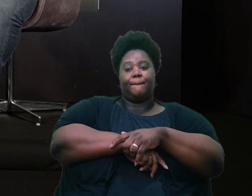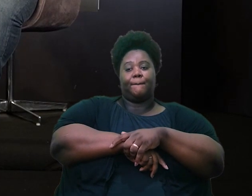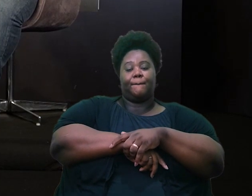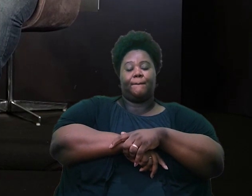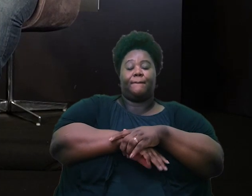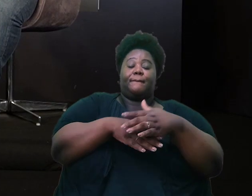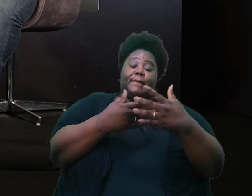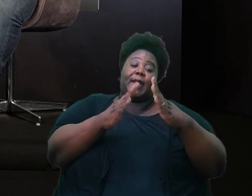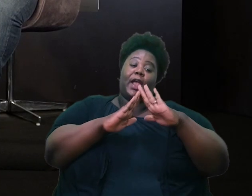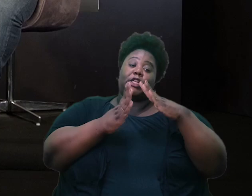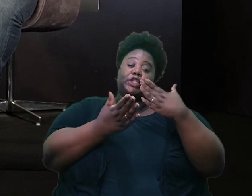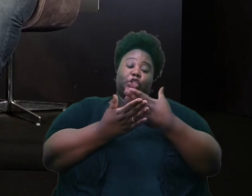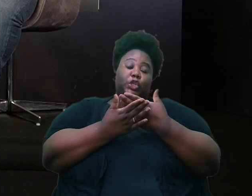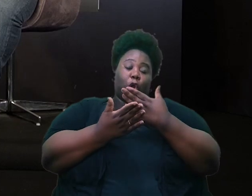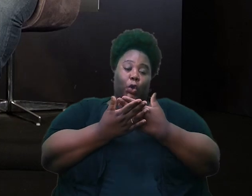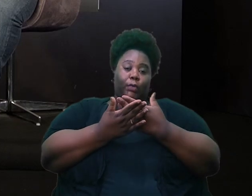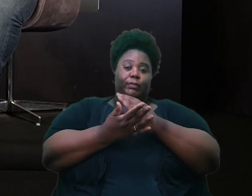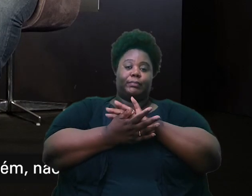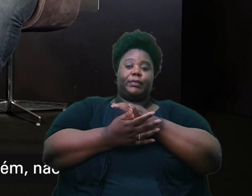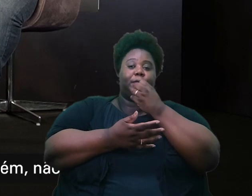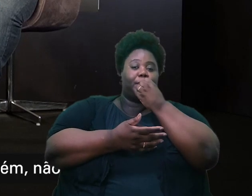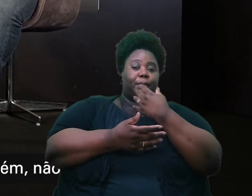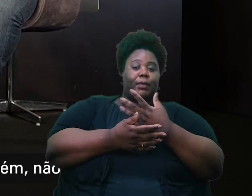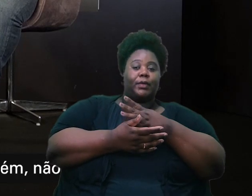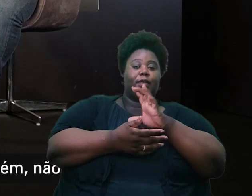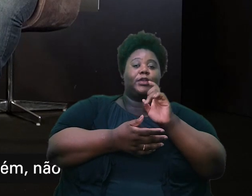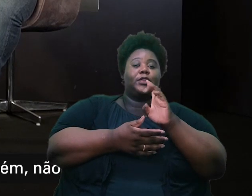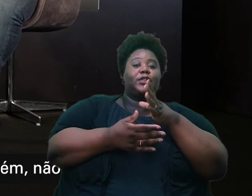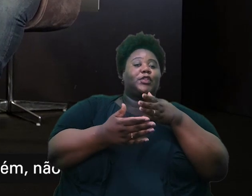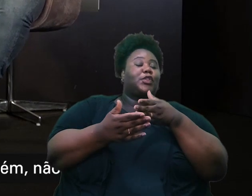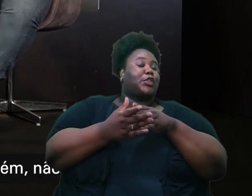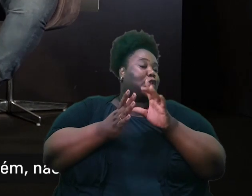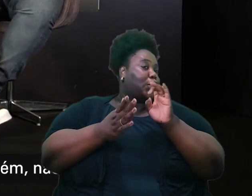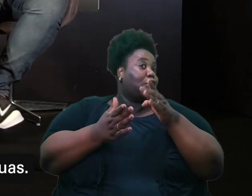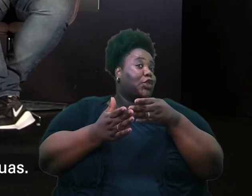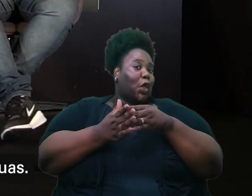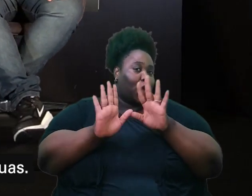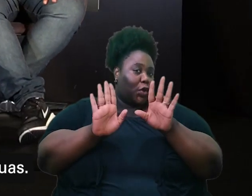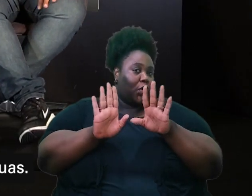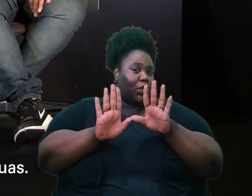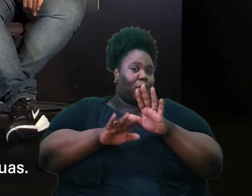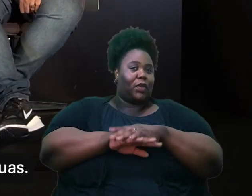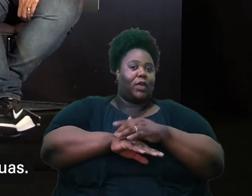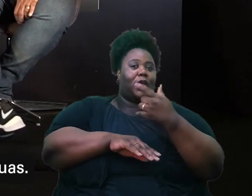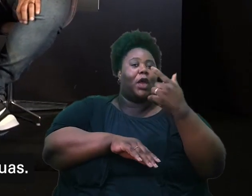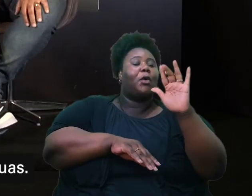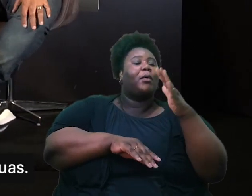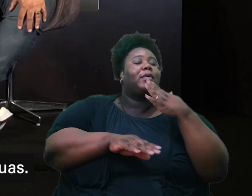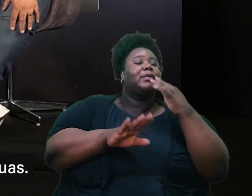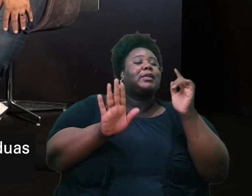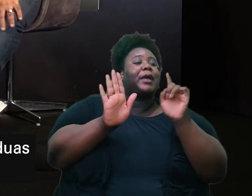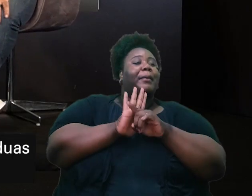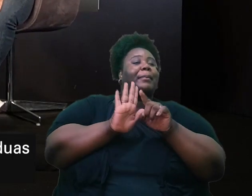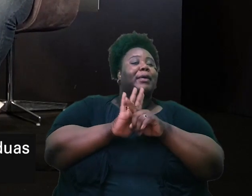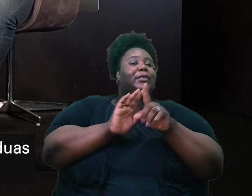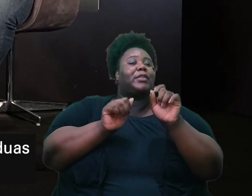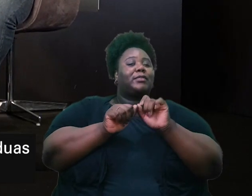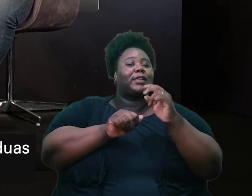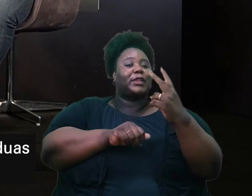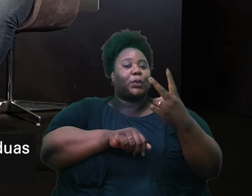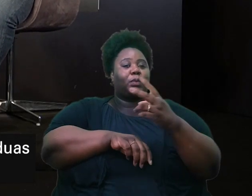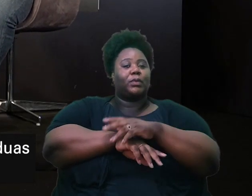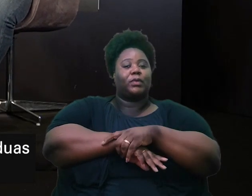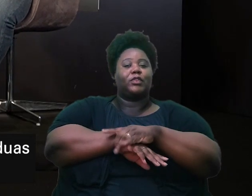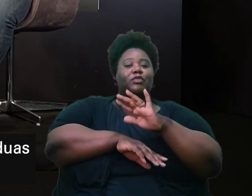E a escola, bom, era só até aí que você queria também, né? Qual era a outra pergunta? Sim, você fez duas. Não, acho que